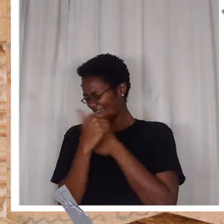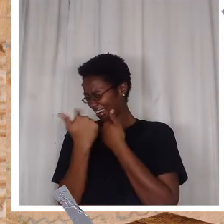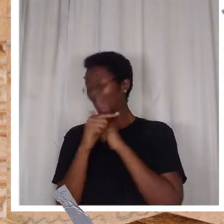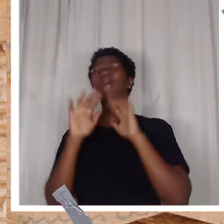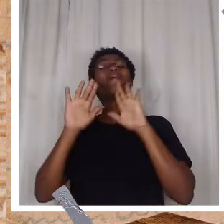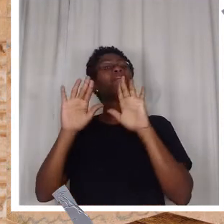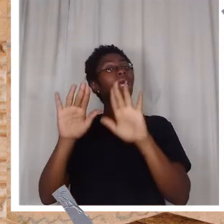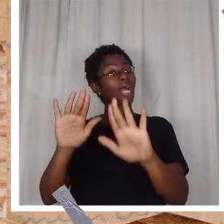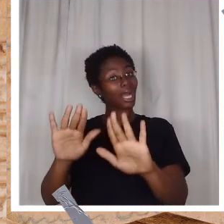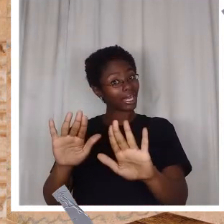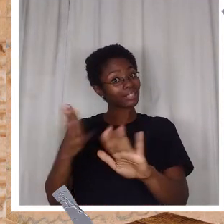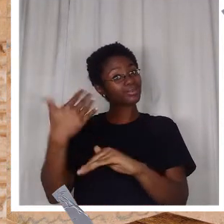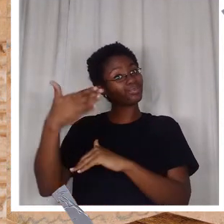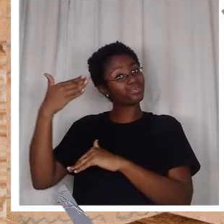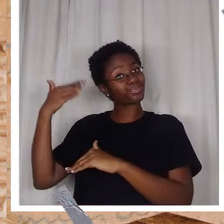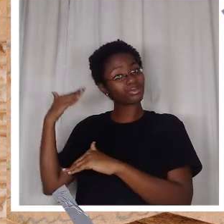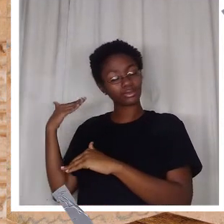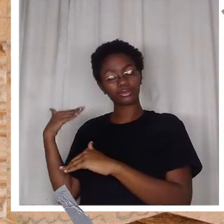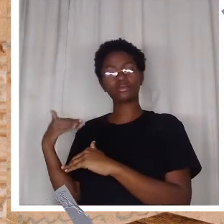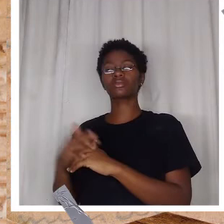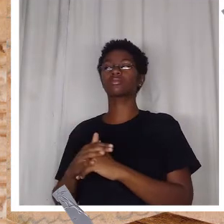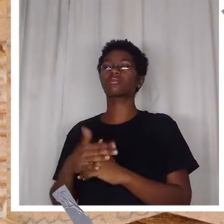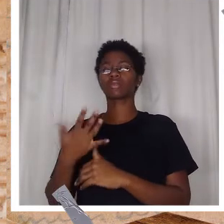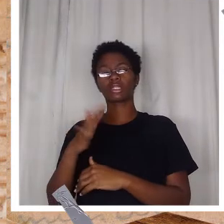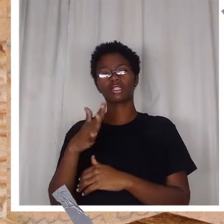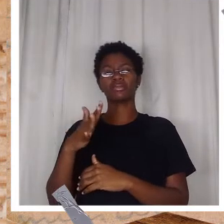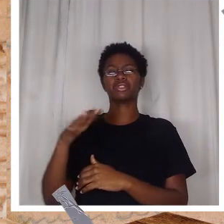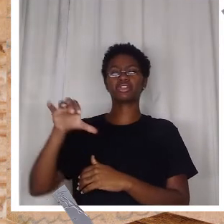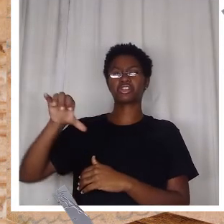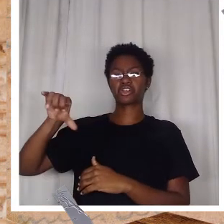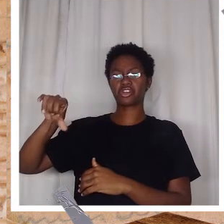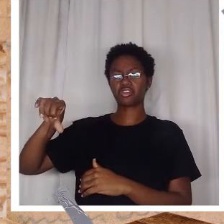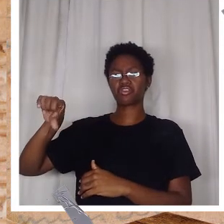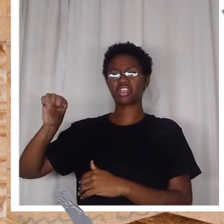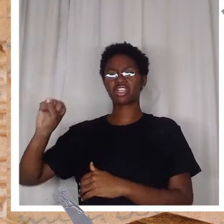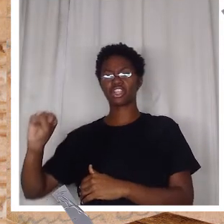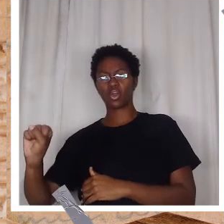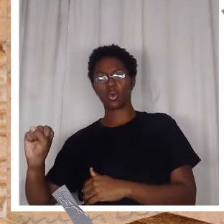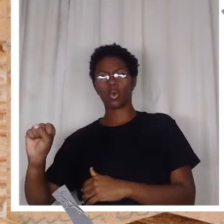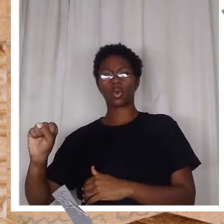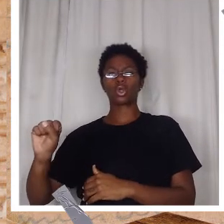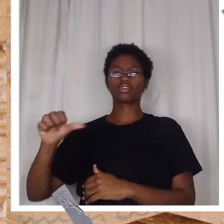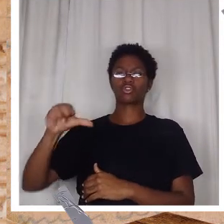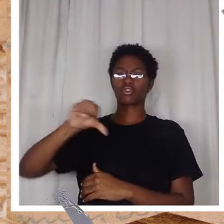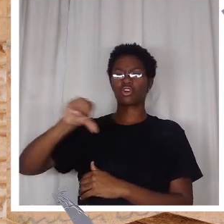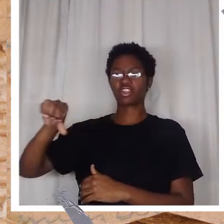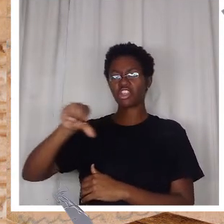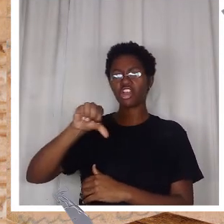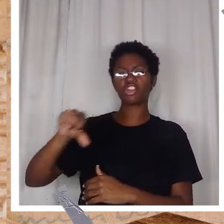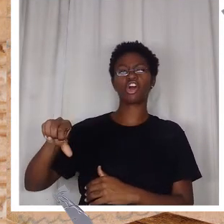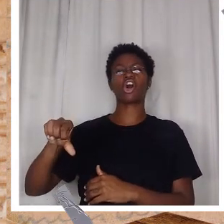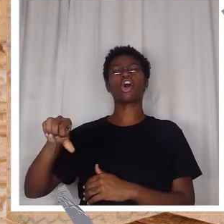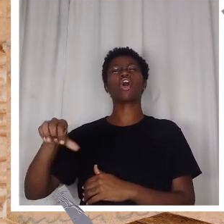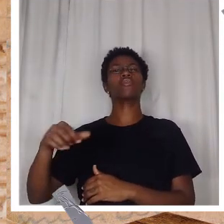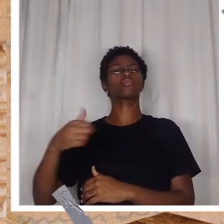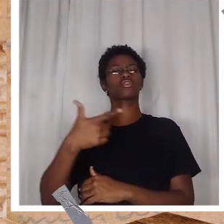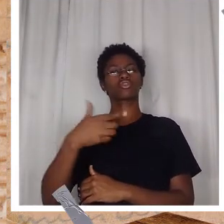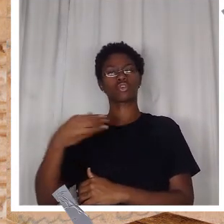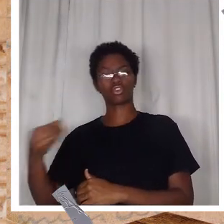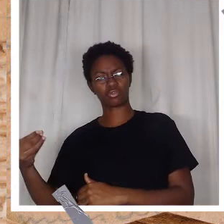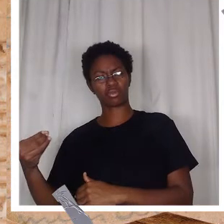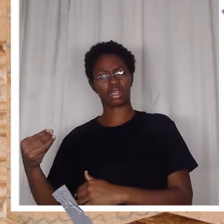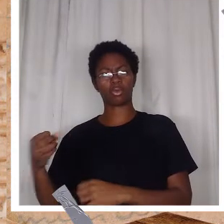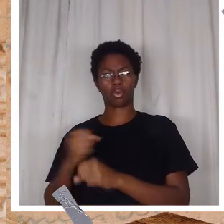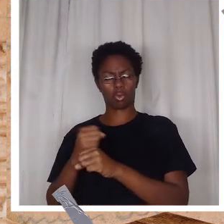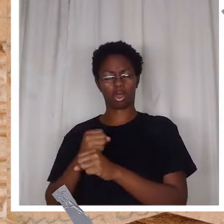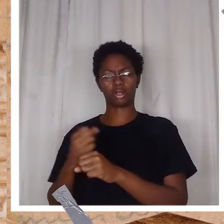bem antes disso, talvez lá pelos anos 98, 99, 2000, eu fiz um estudo muito profundo sobre a